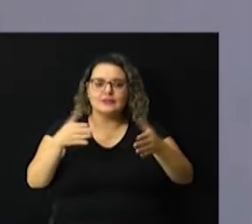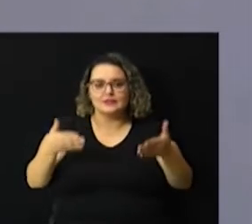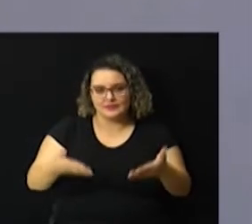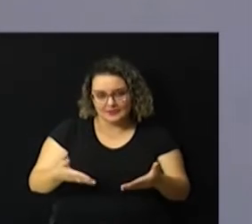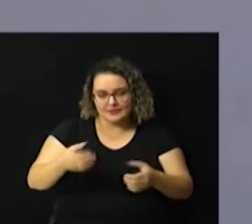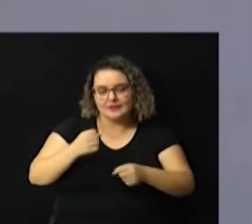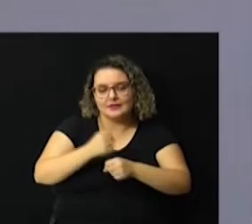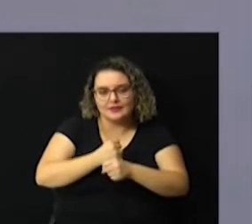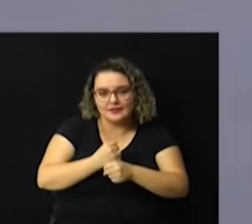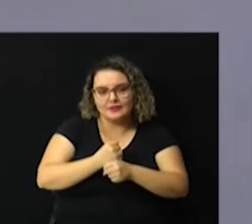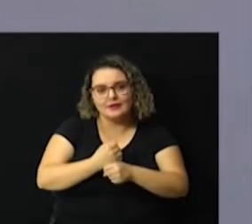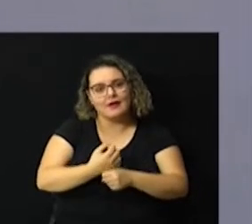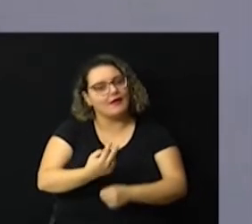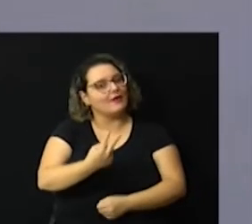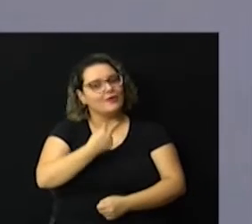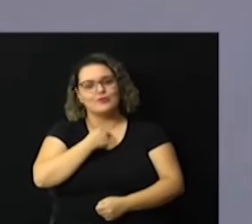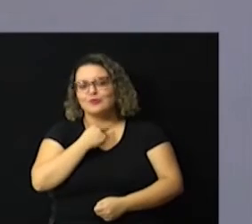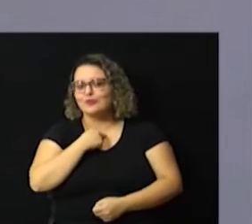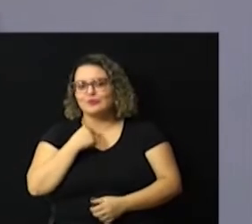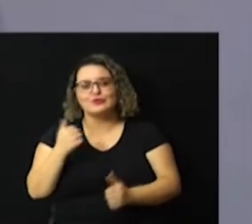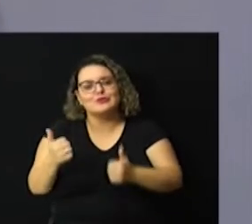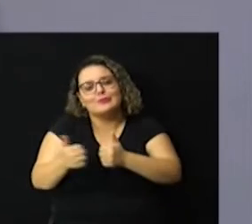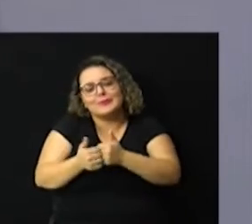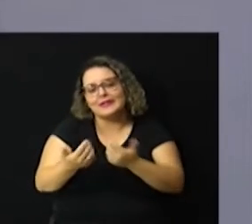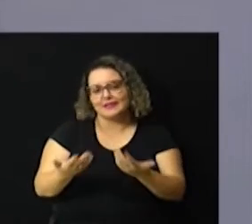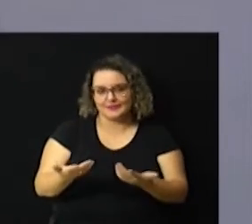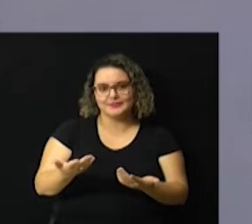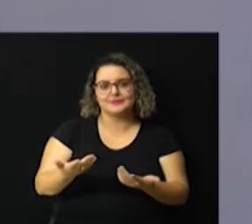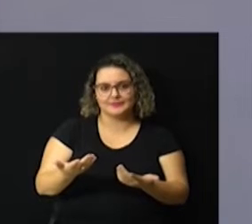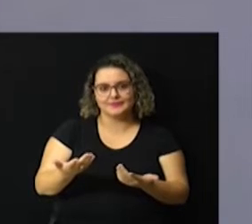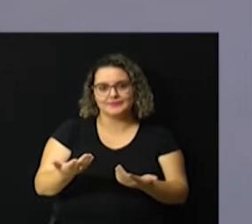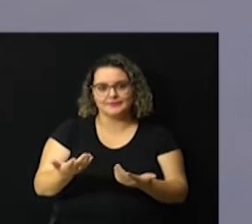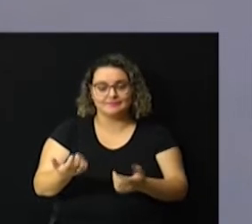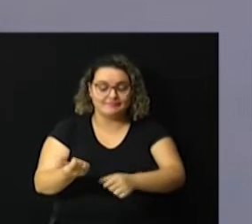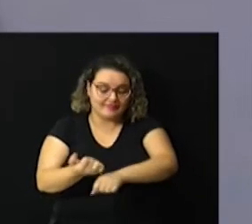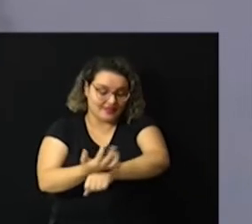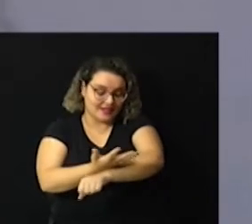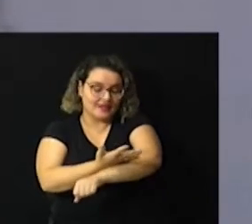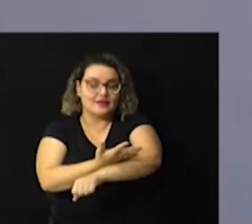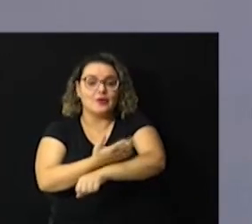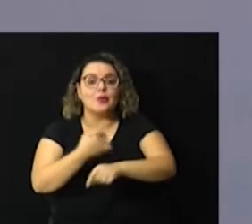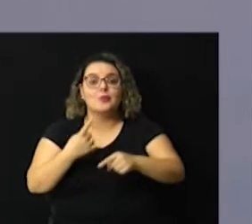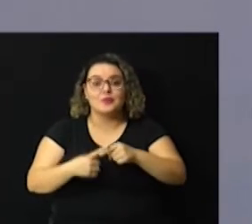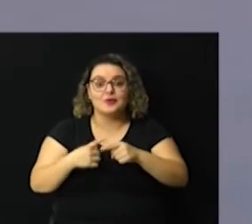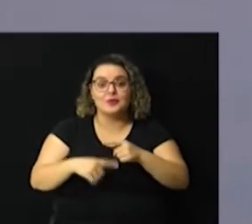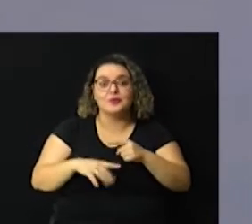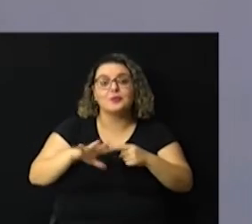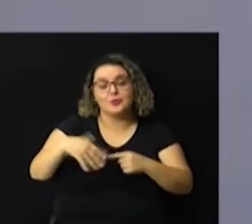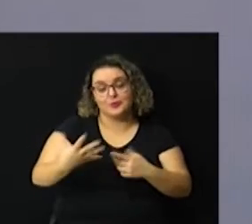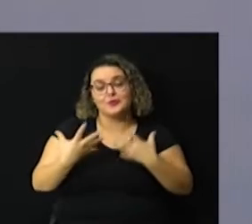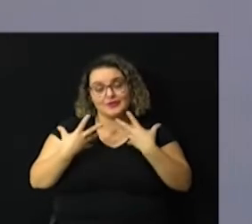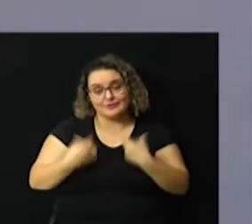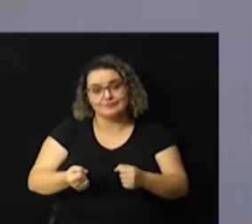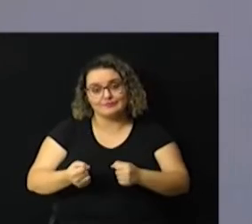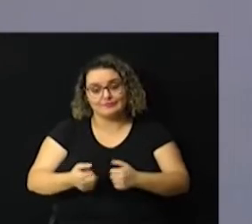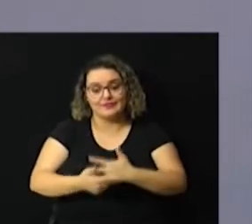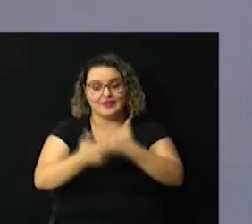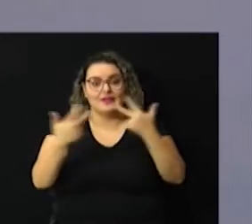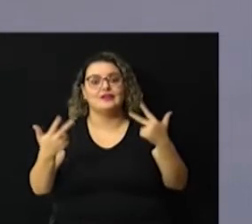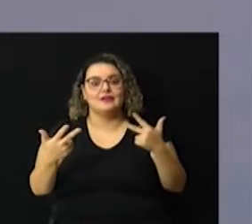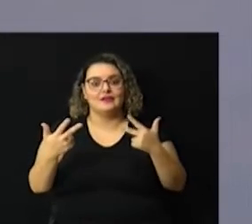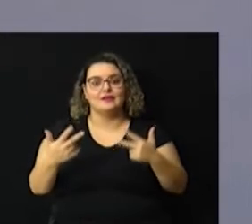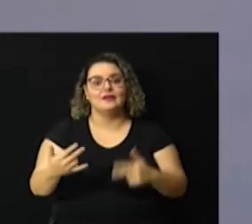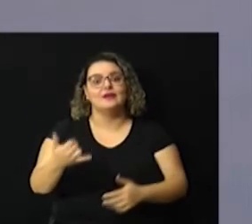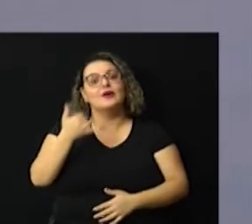ano, então eu não pude estar perto dos alunos. E aí eu fico muito emocionada, porque quando eu recebi a notícia, eu liguei